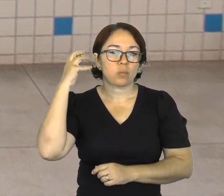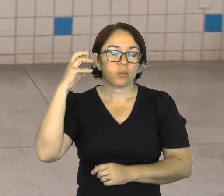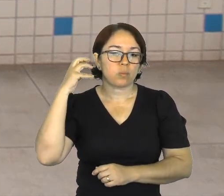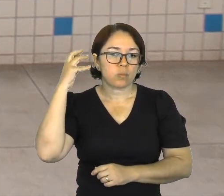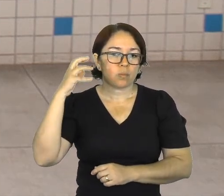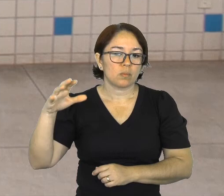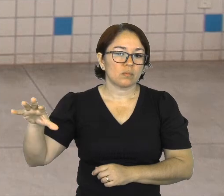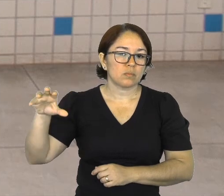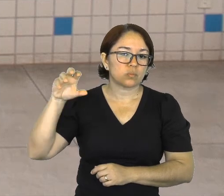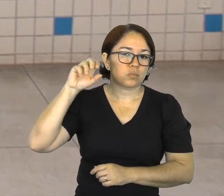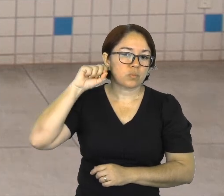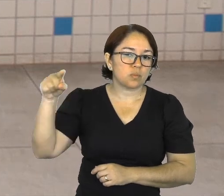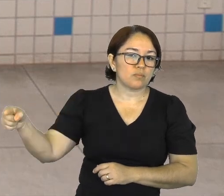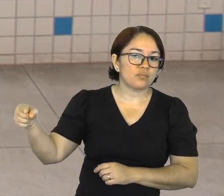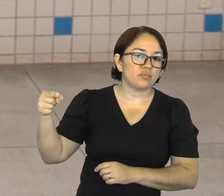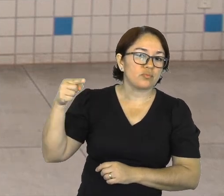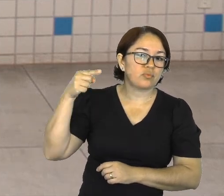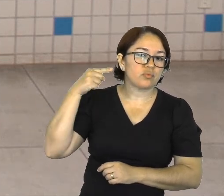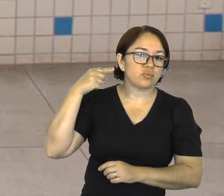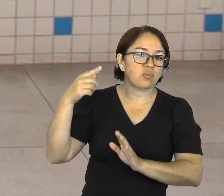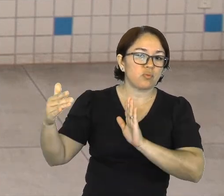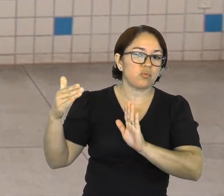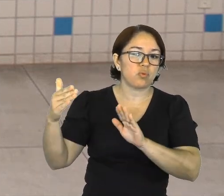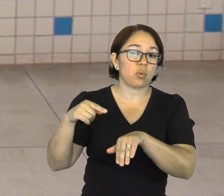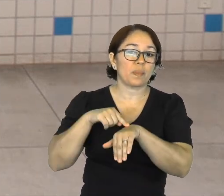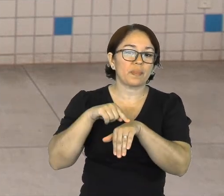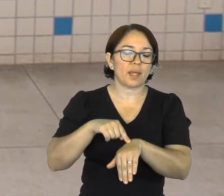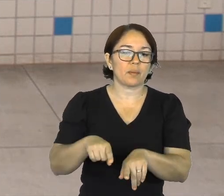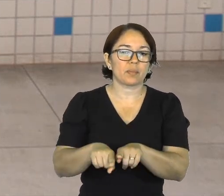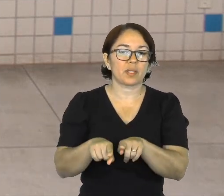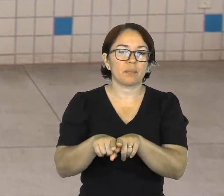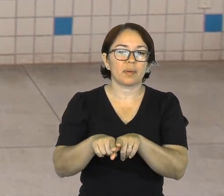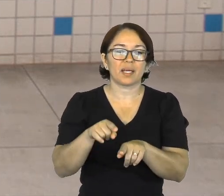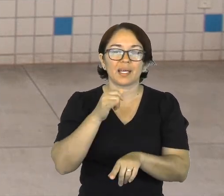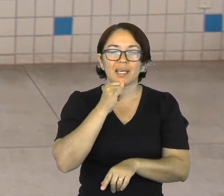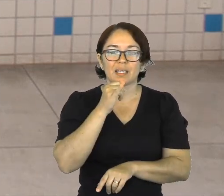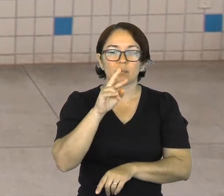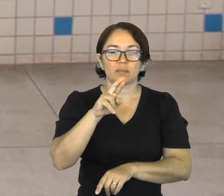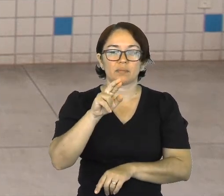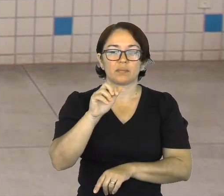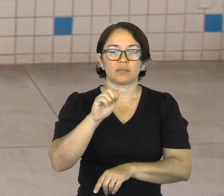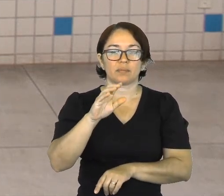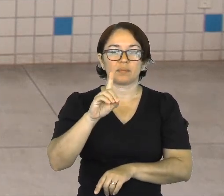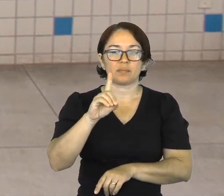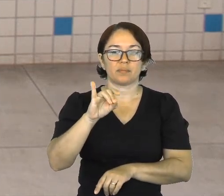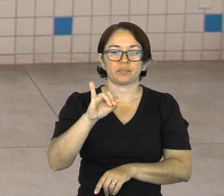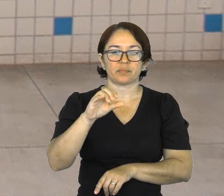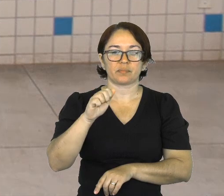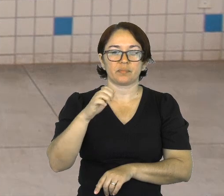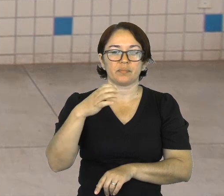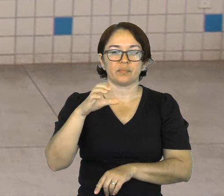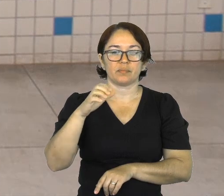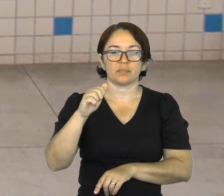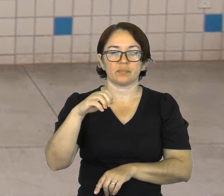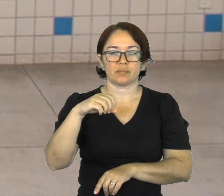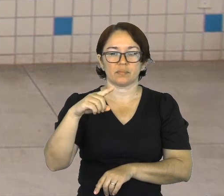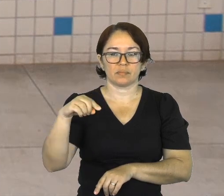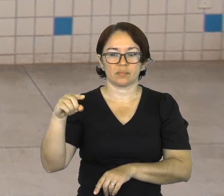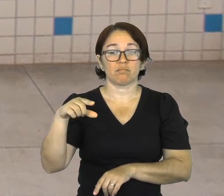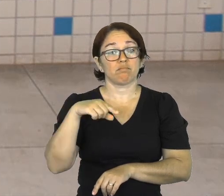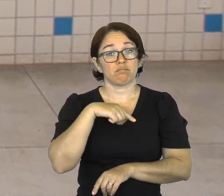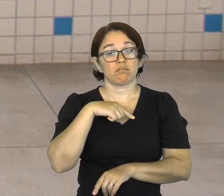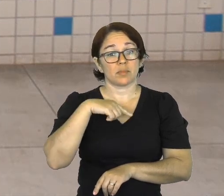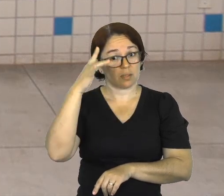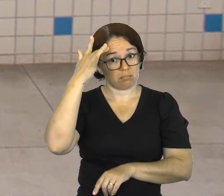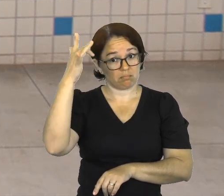pouquinho sobre a radiação, né? Quais são onde estão as principais radiações no nosso dia a dia,